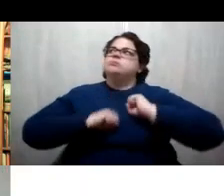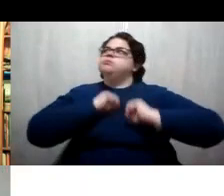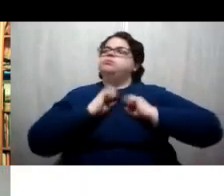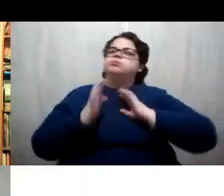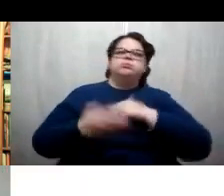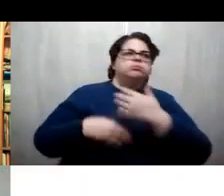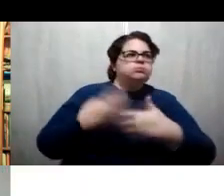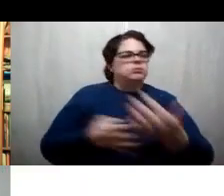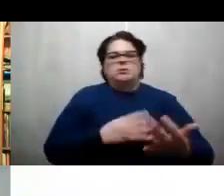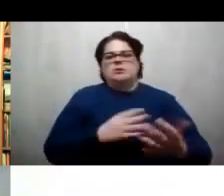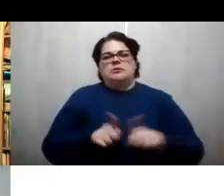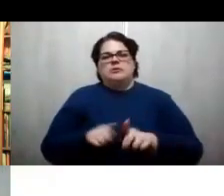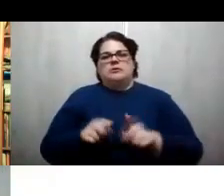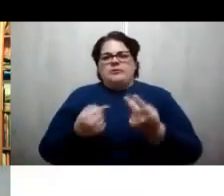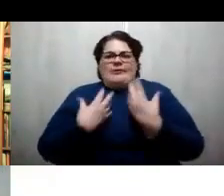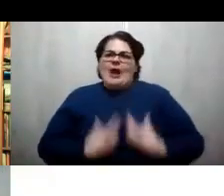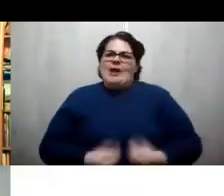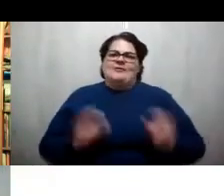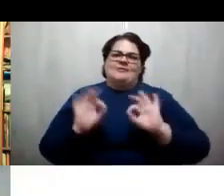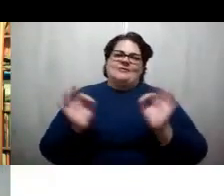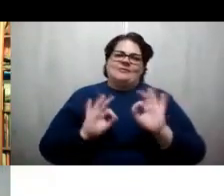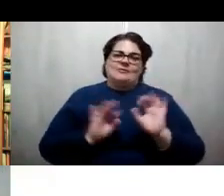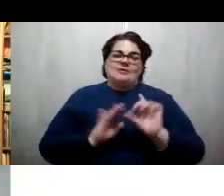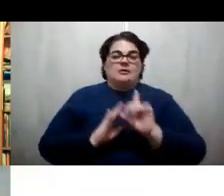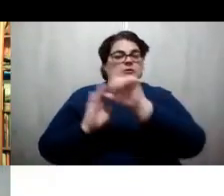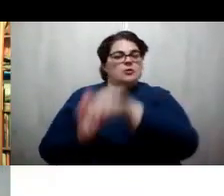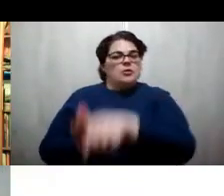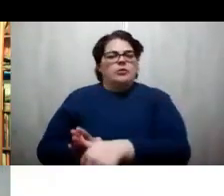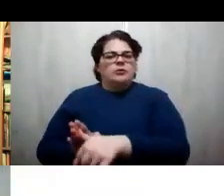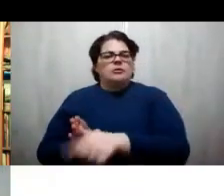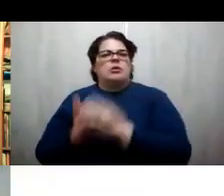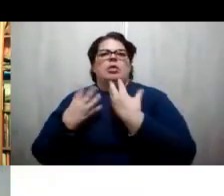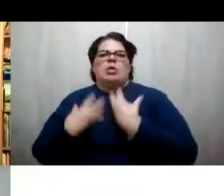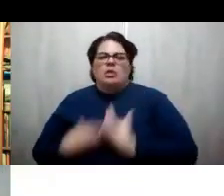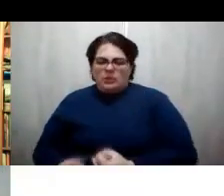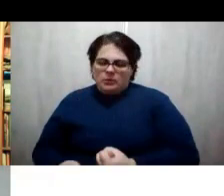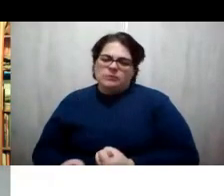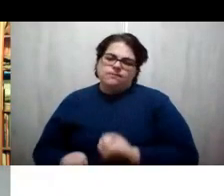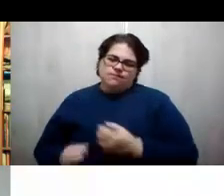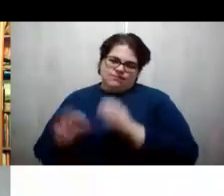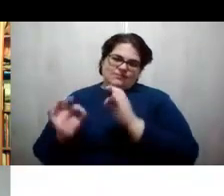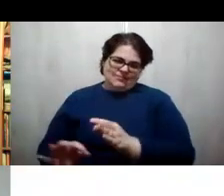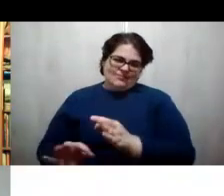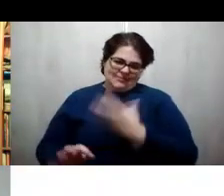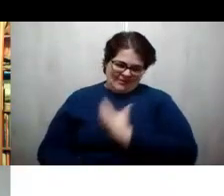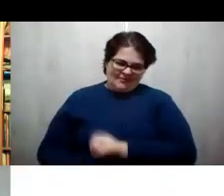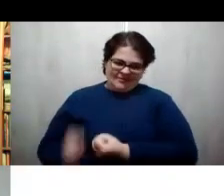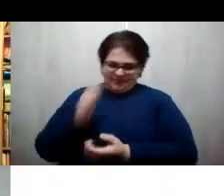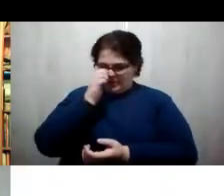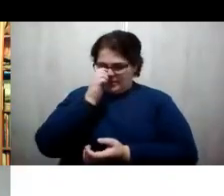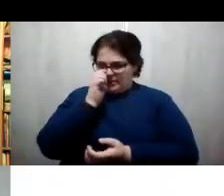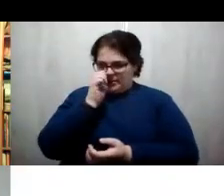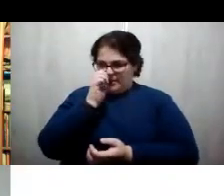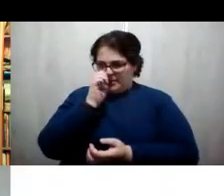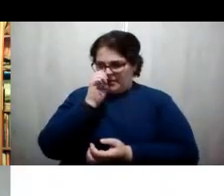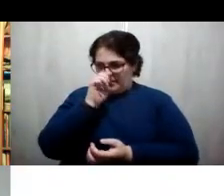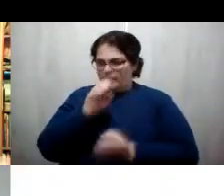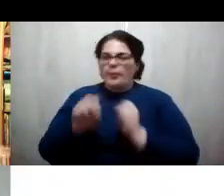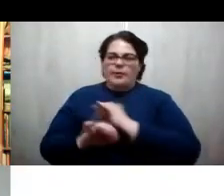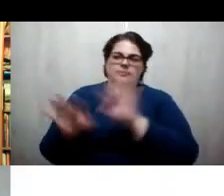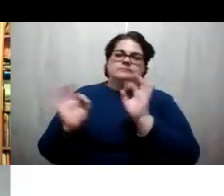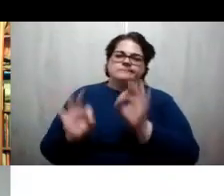por isso vocês nem sintam o cansaço. E o pós depois é que deve pesar um bocadinho, né? Exatamente. Olha, eu estou recebendo aqui